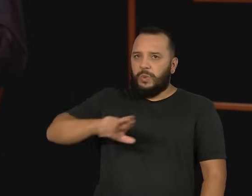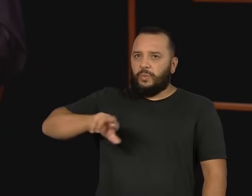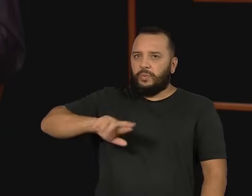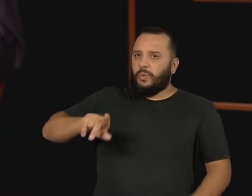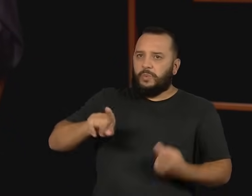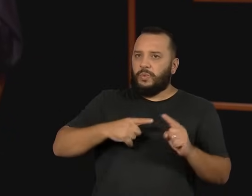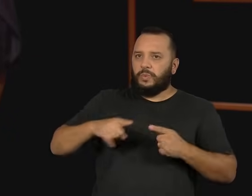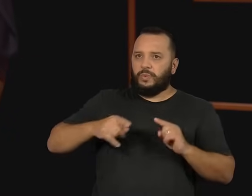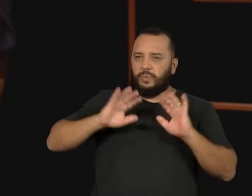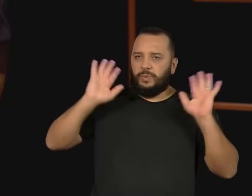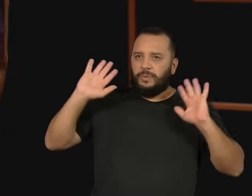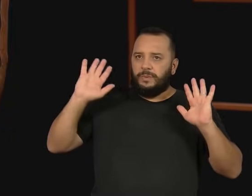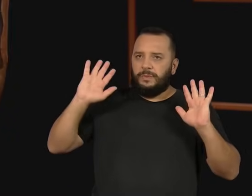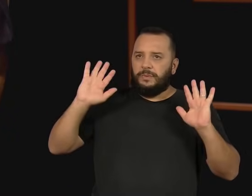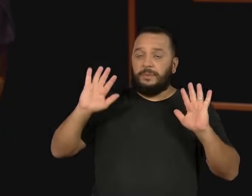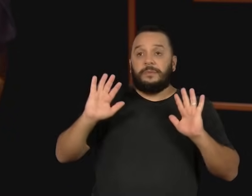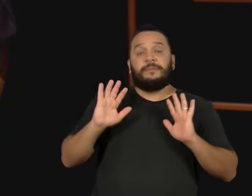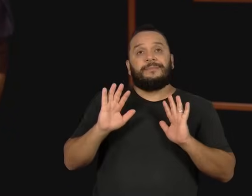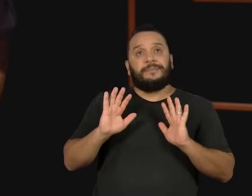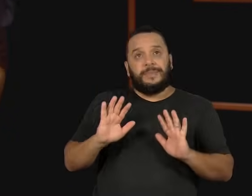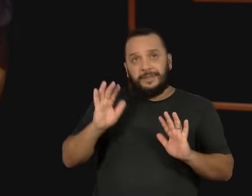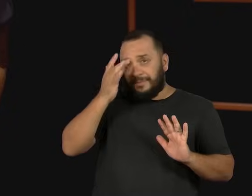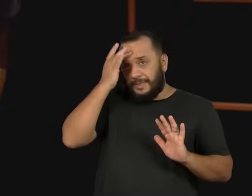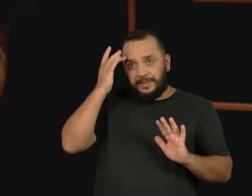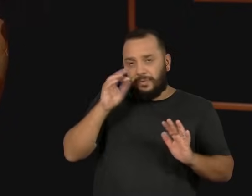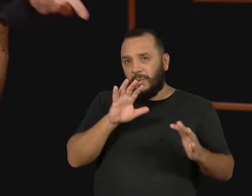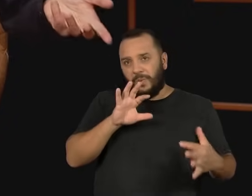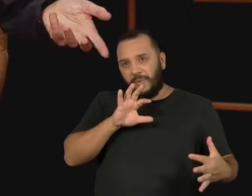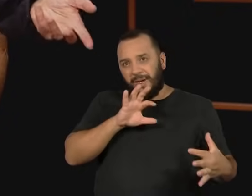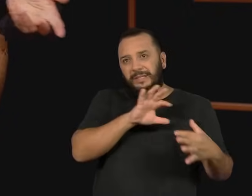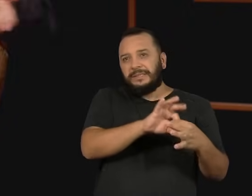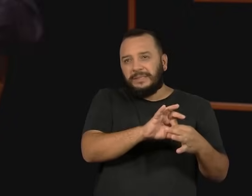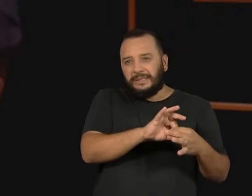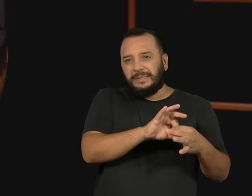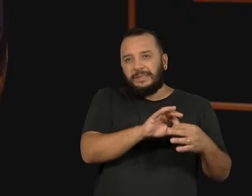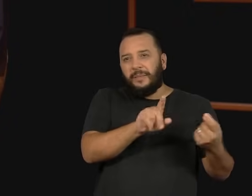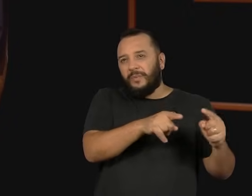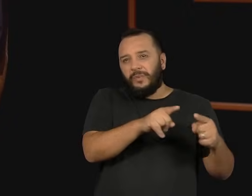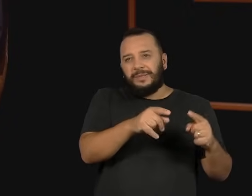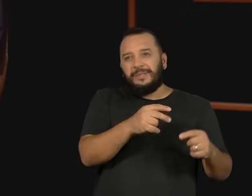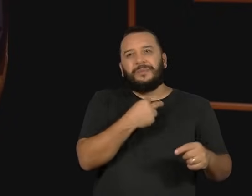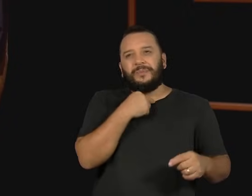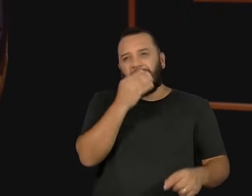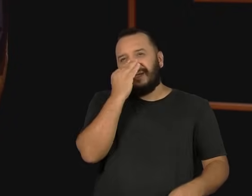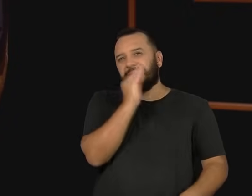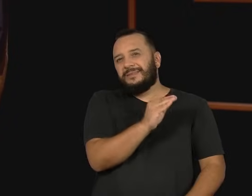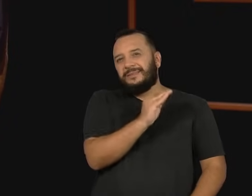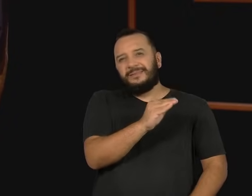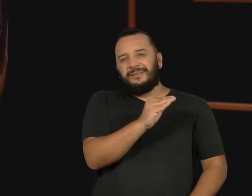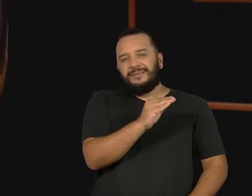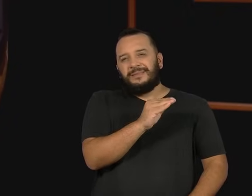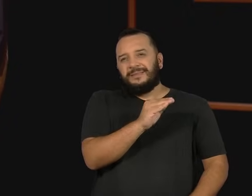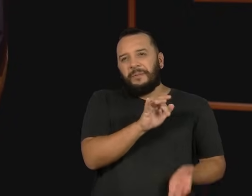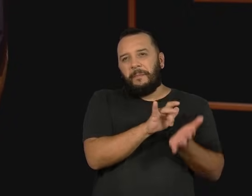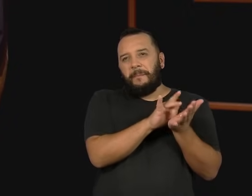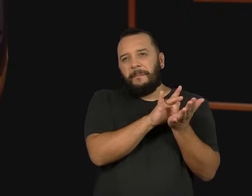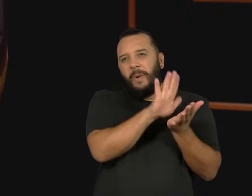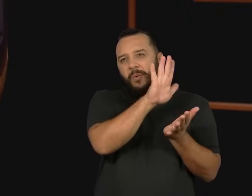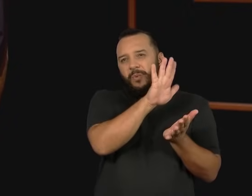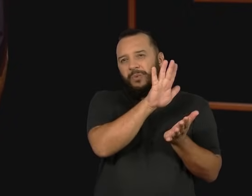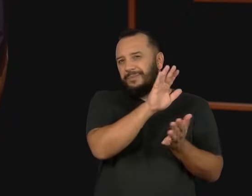que tem uma ligação com a música pode jogar isso fora, né? Então, justamente